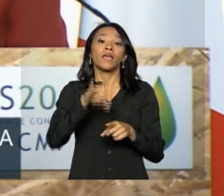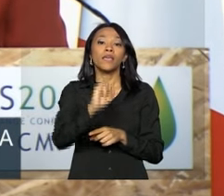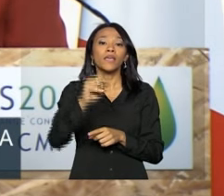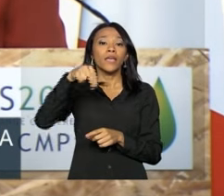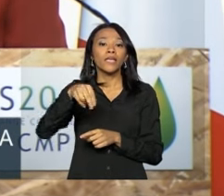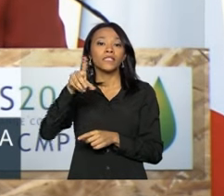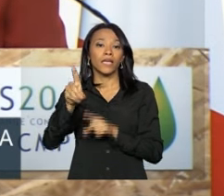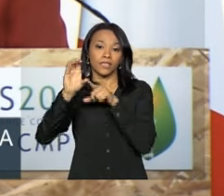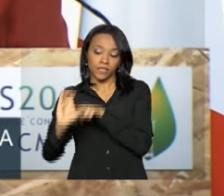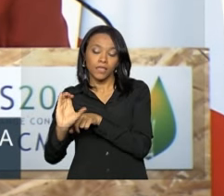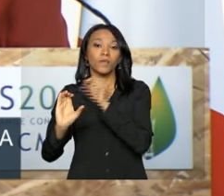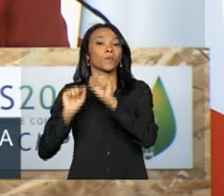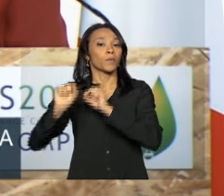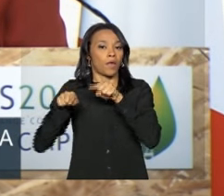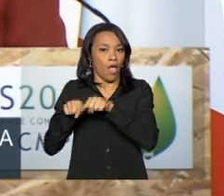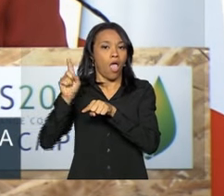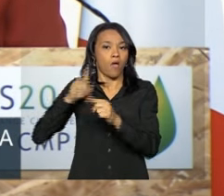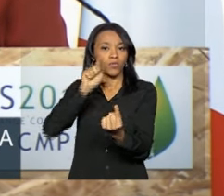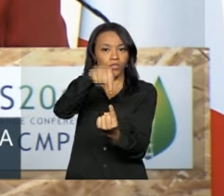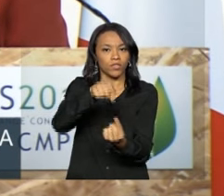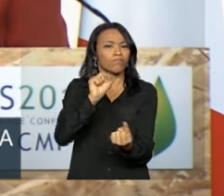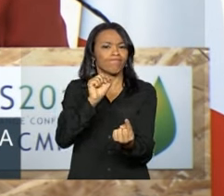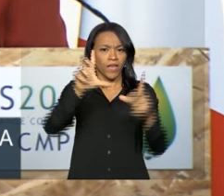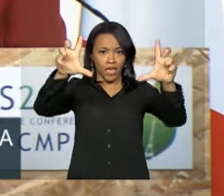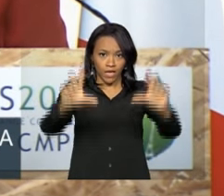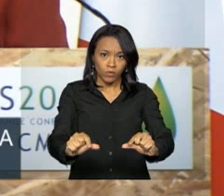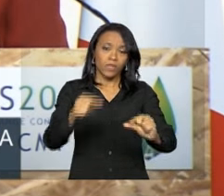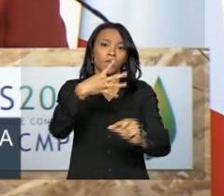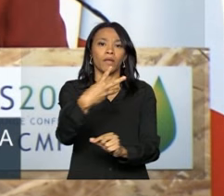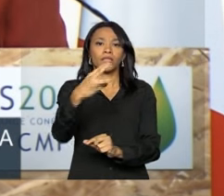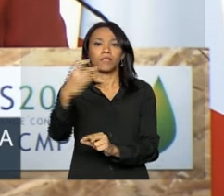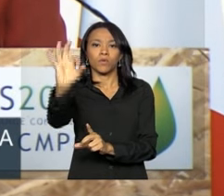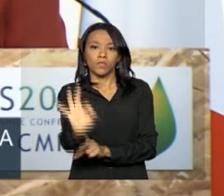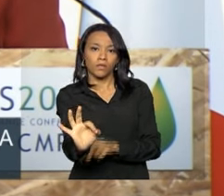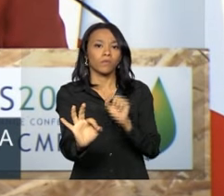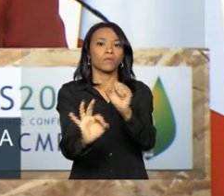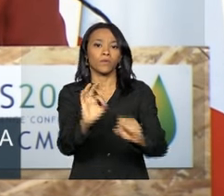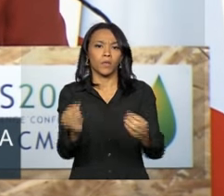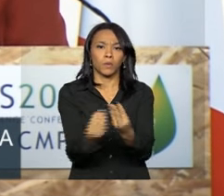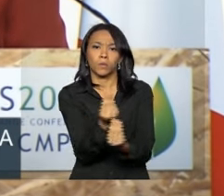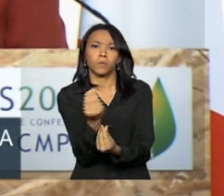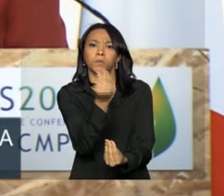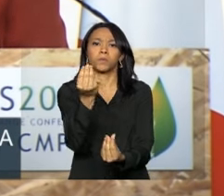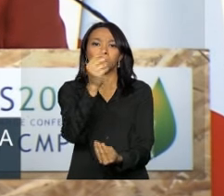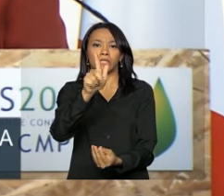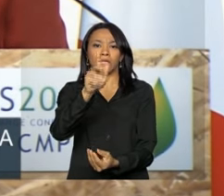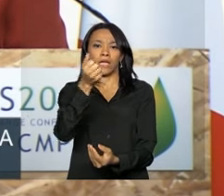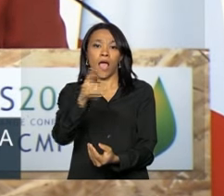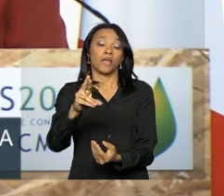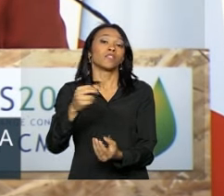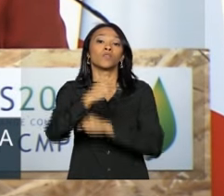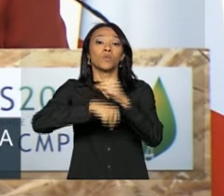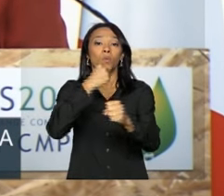nacionalmente determinada do Brasil, tem como meta reduzir em 43% as emissões no ano de